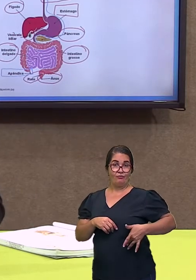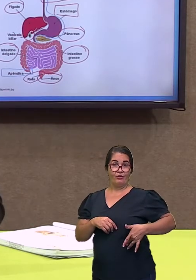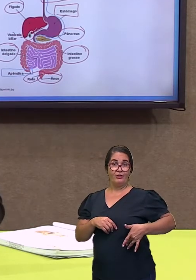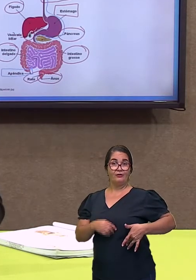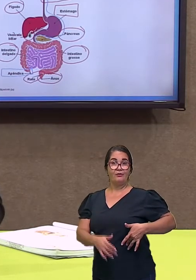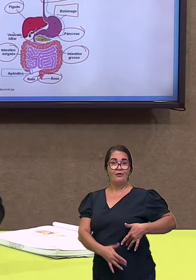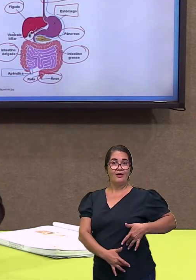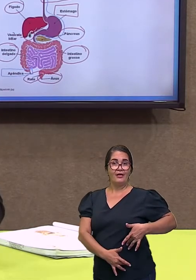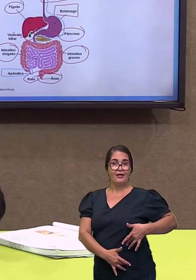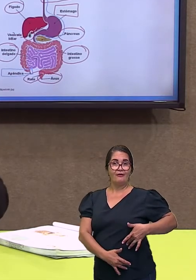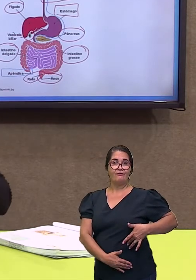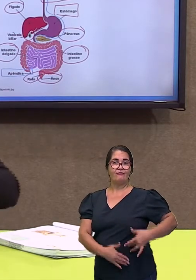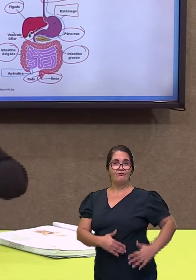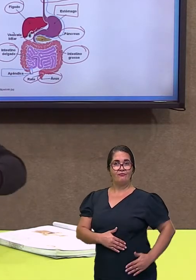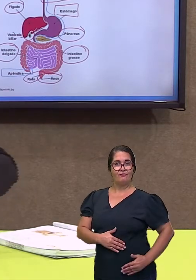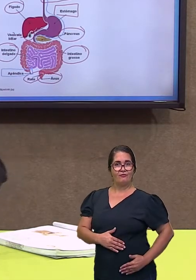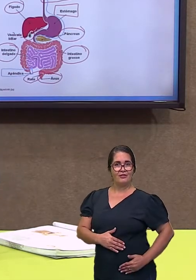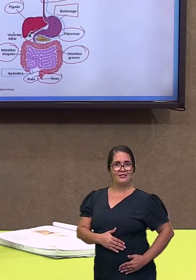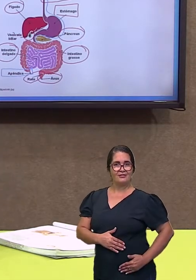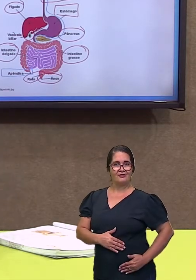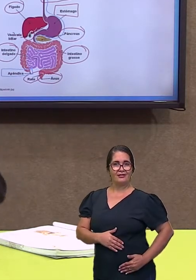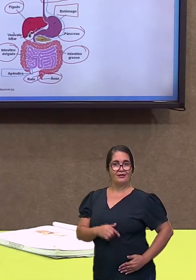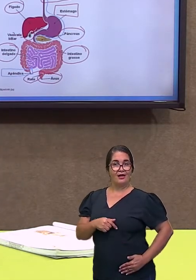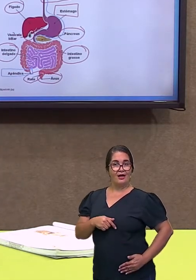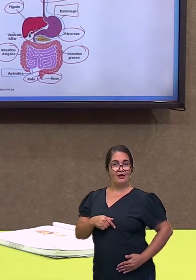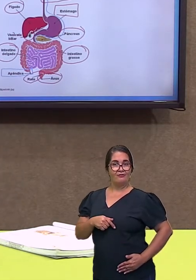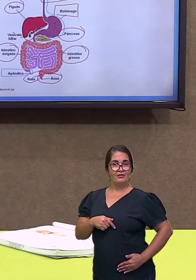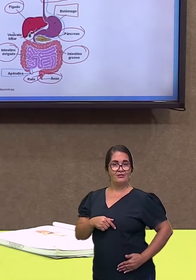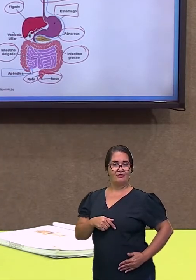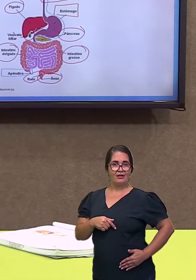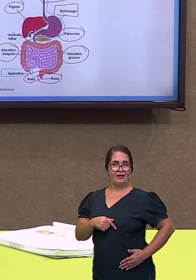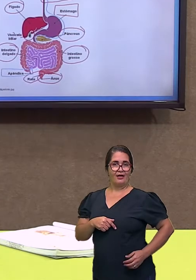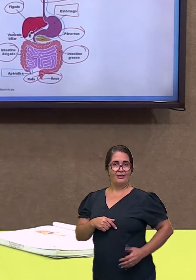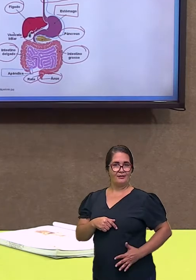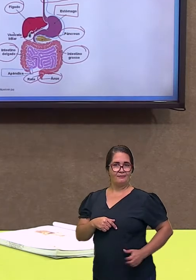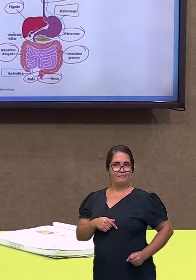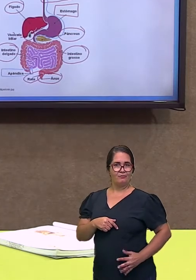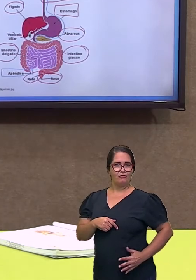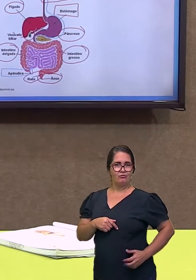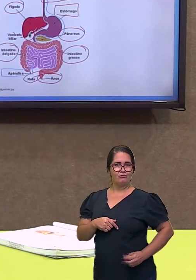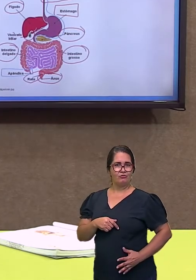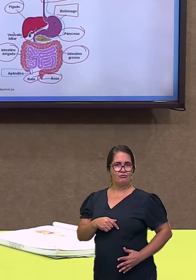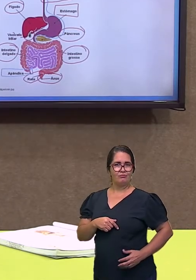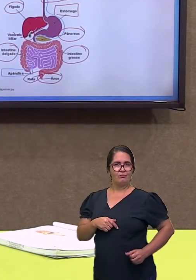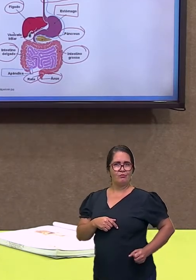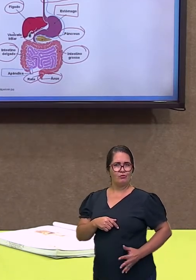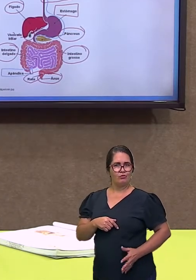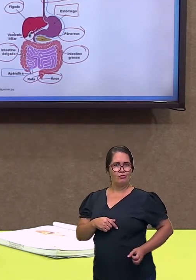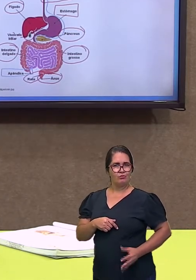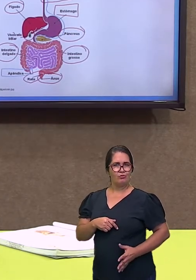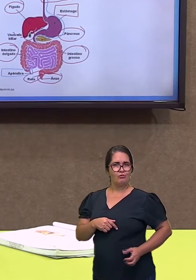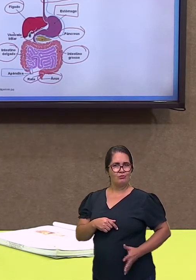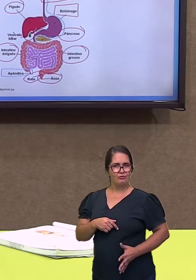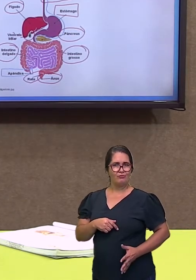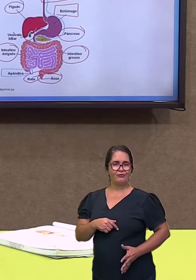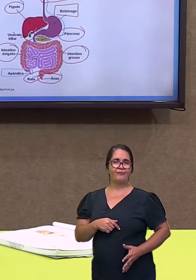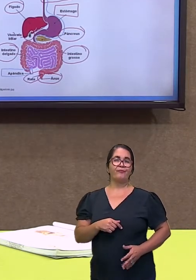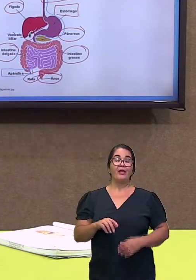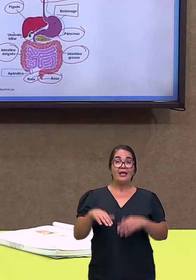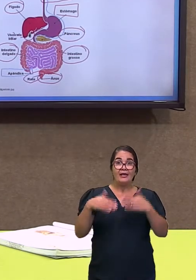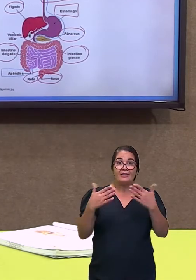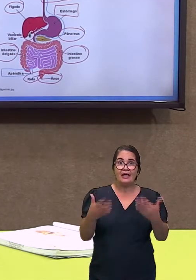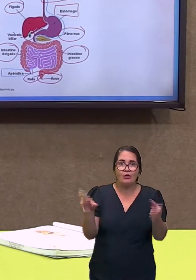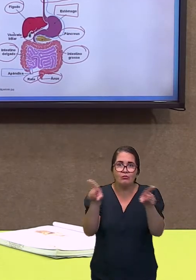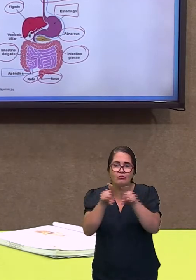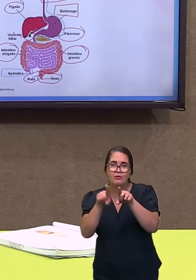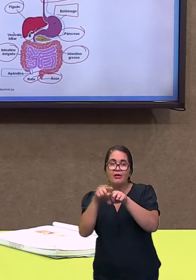perceber? A gente vai moldando tudo. Ai, e aquela coisa assim, ó, que parece uma língua